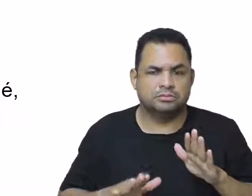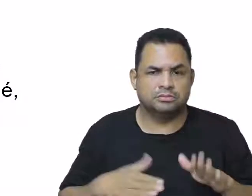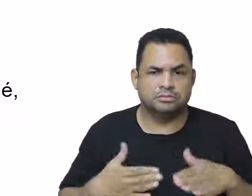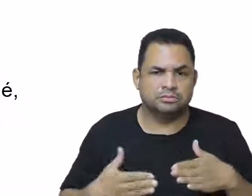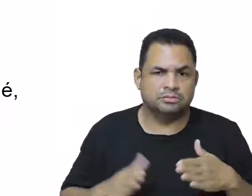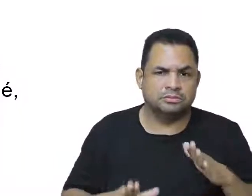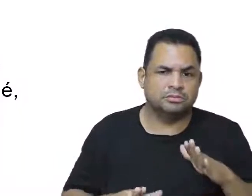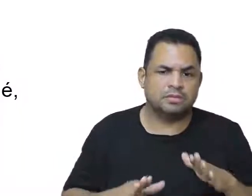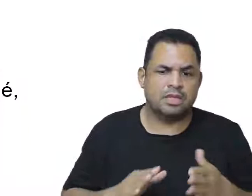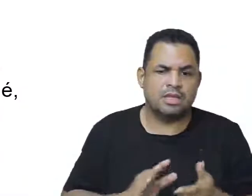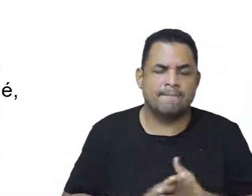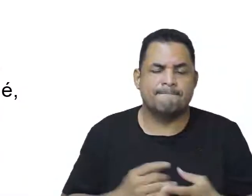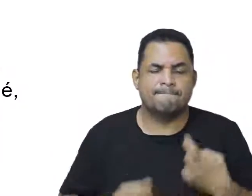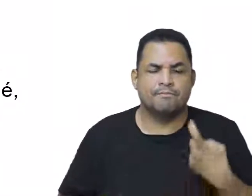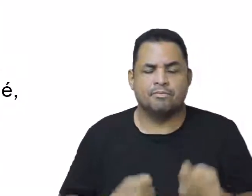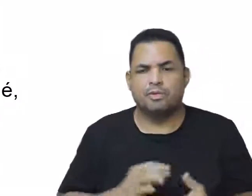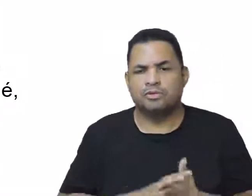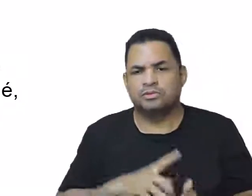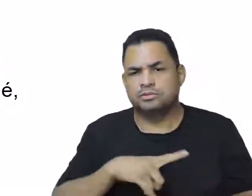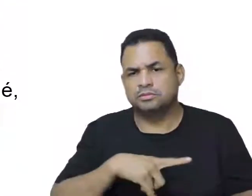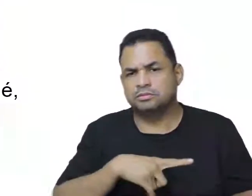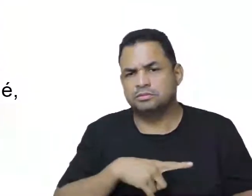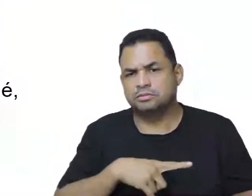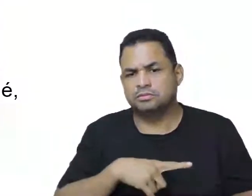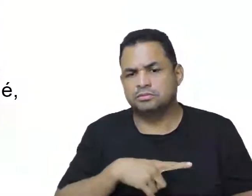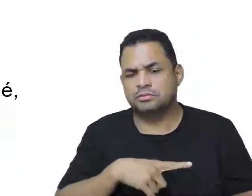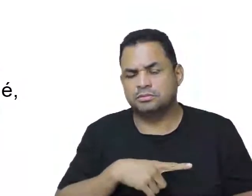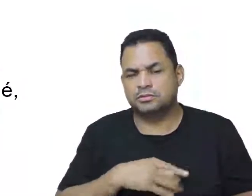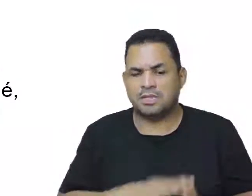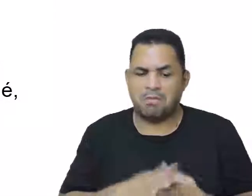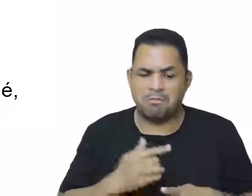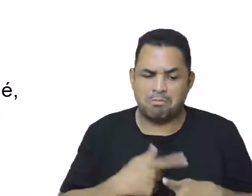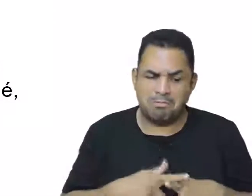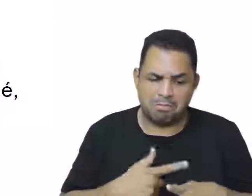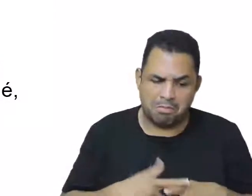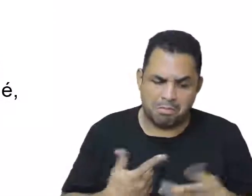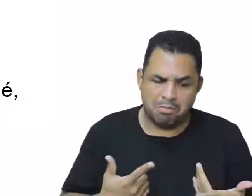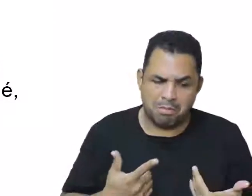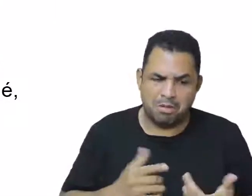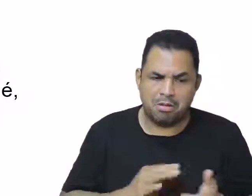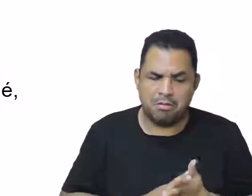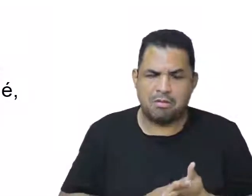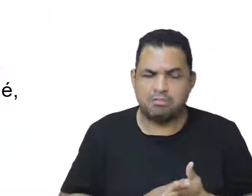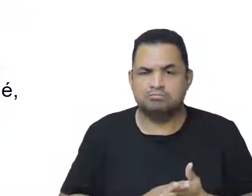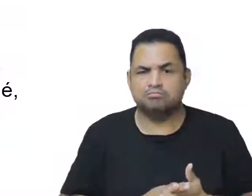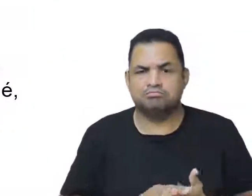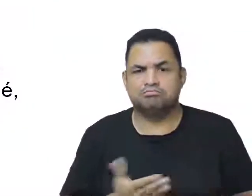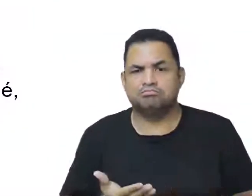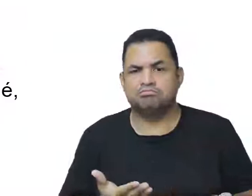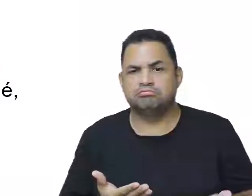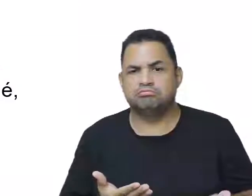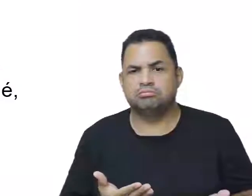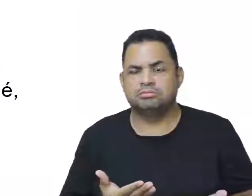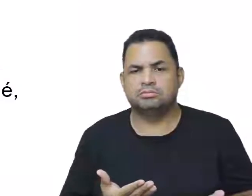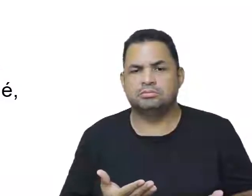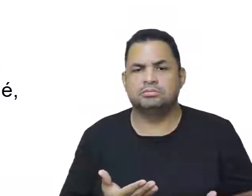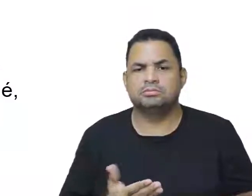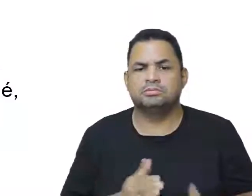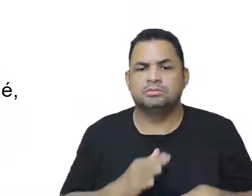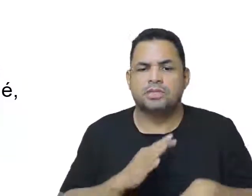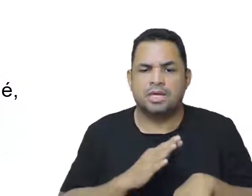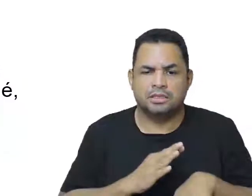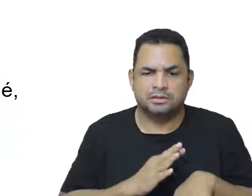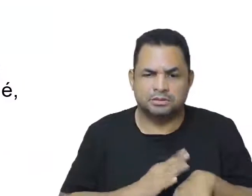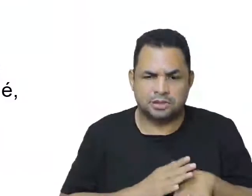essa bactéria, você pode sofrer coisas sérias ou coisas menos severas, mas enfim. Então, é assim que funciona.